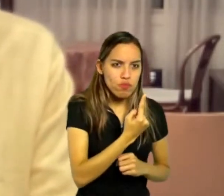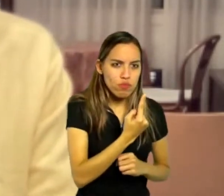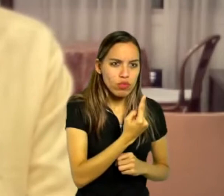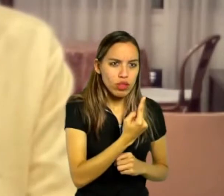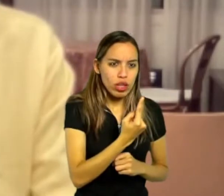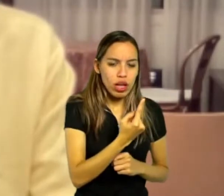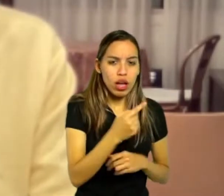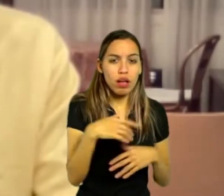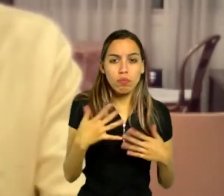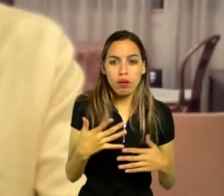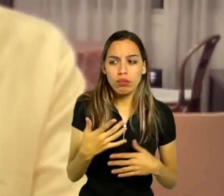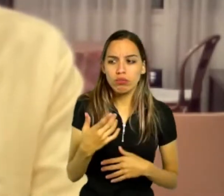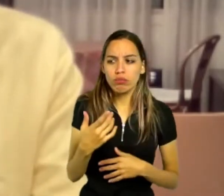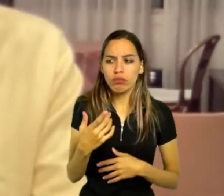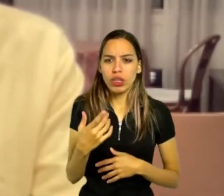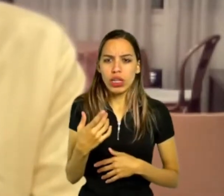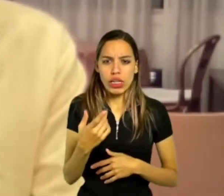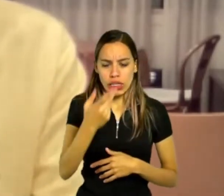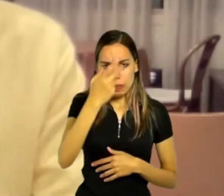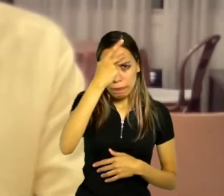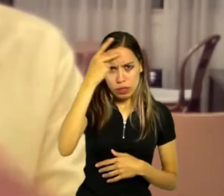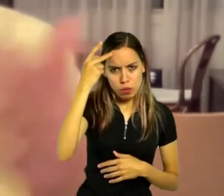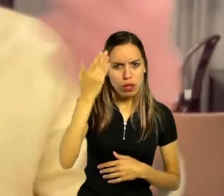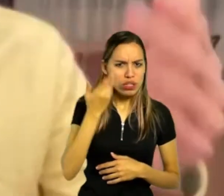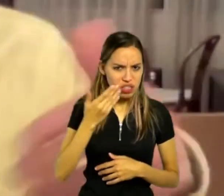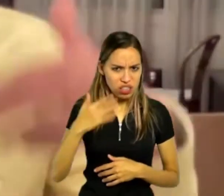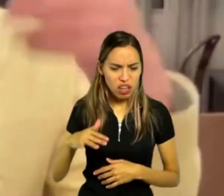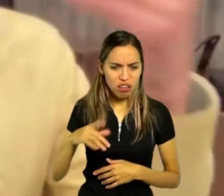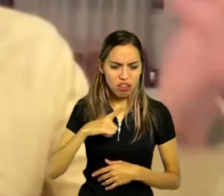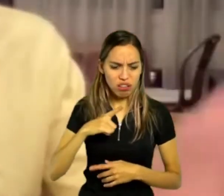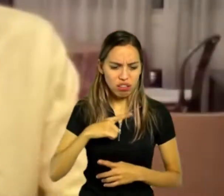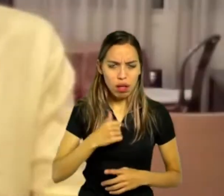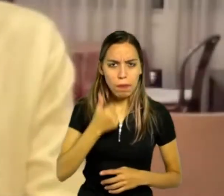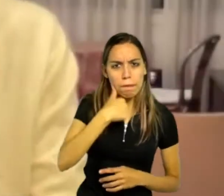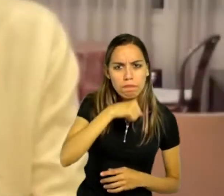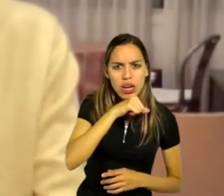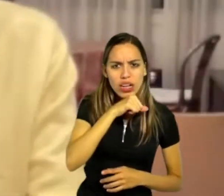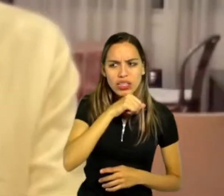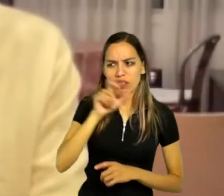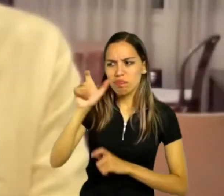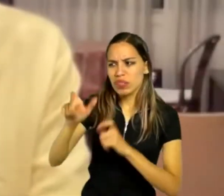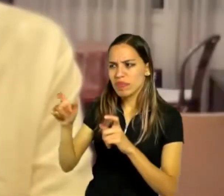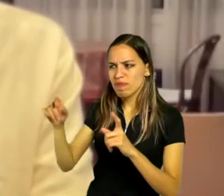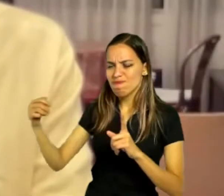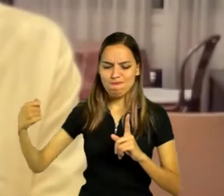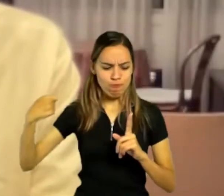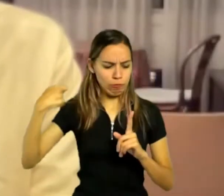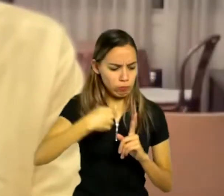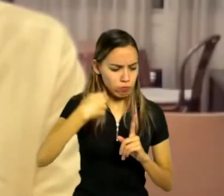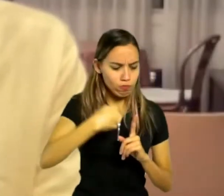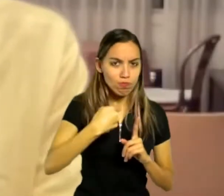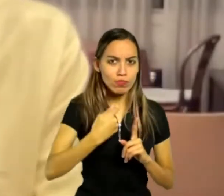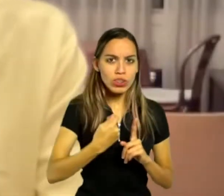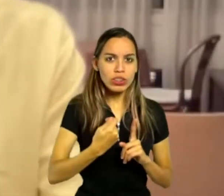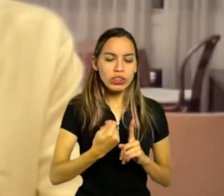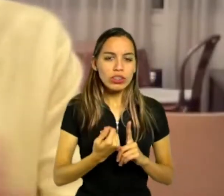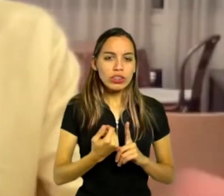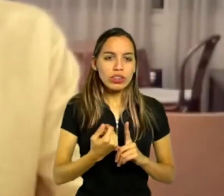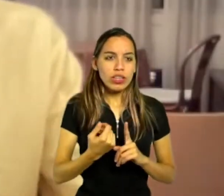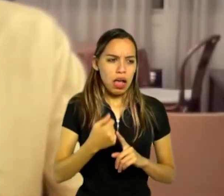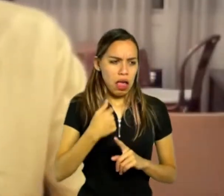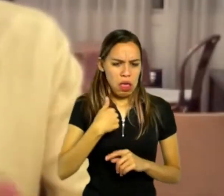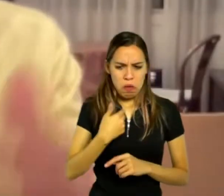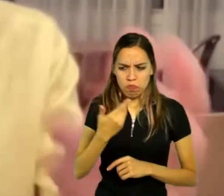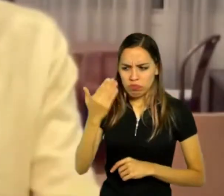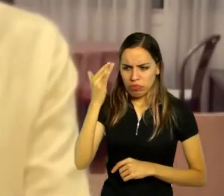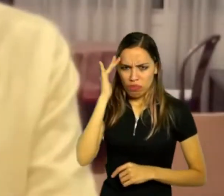né? As pessoas folgam. Eu vim entender isso, mas muito depois. Não entendia isso quando eu era criança. Para mim, o mundo era